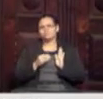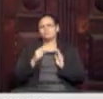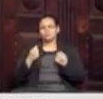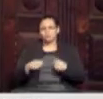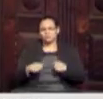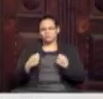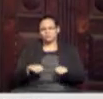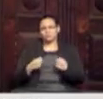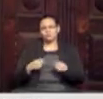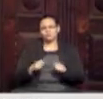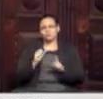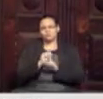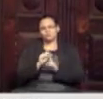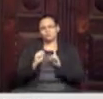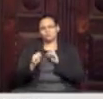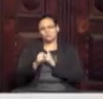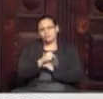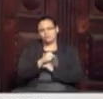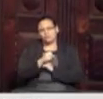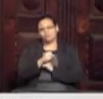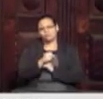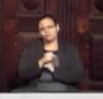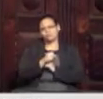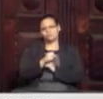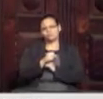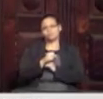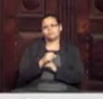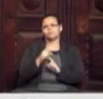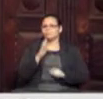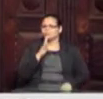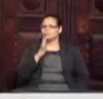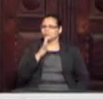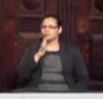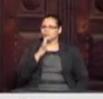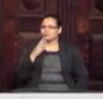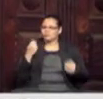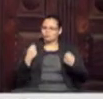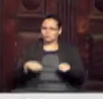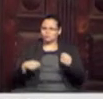que a sociedade tome conhecimento